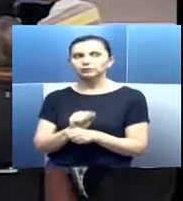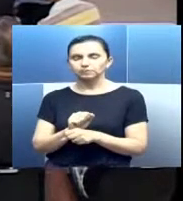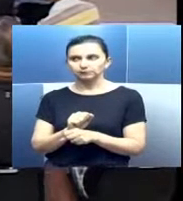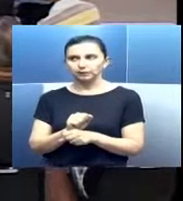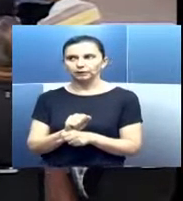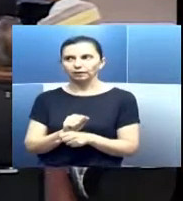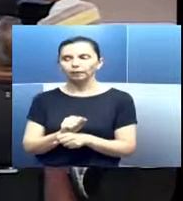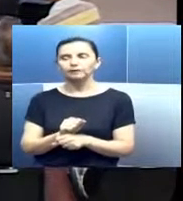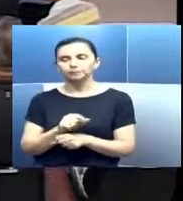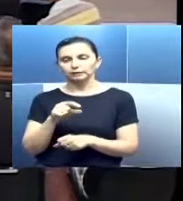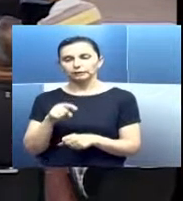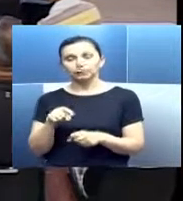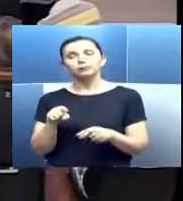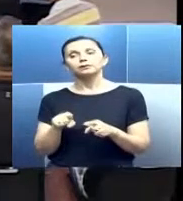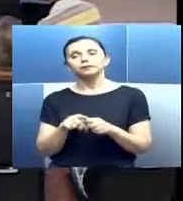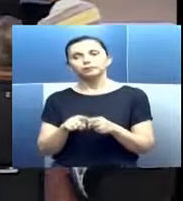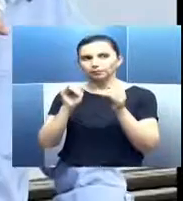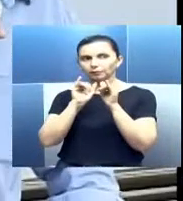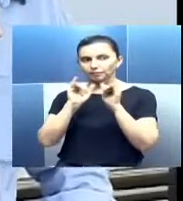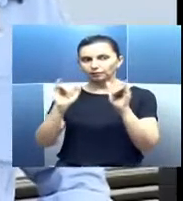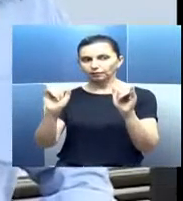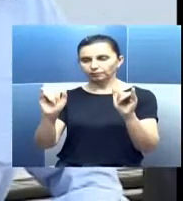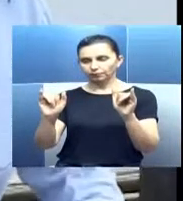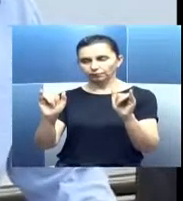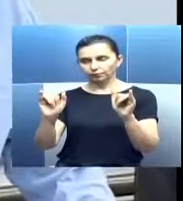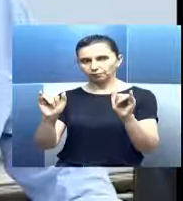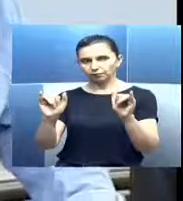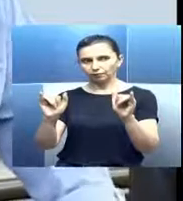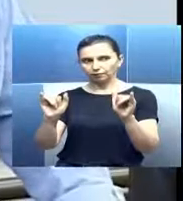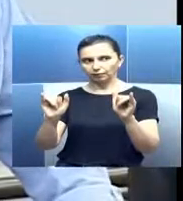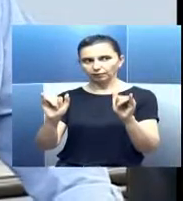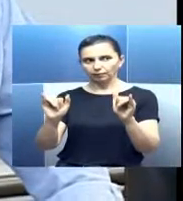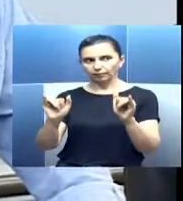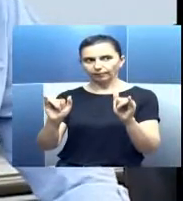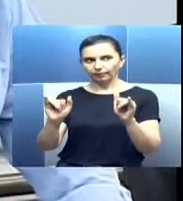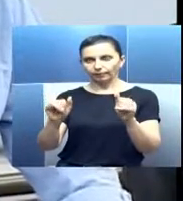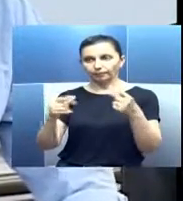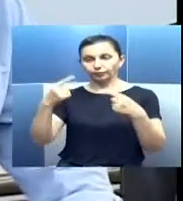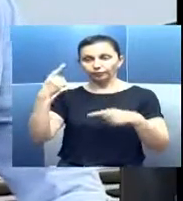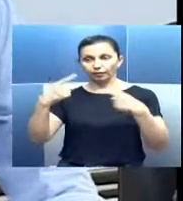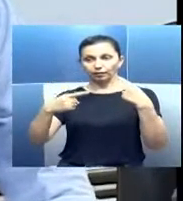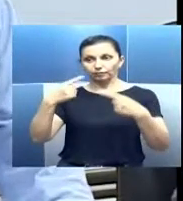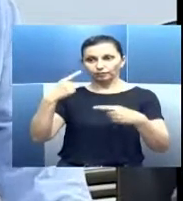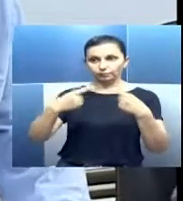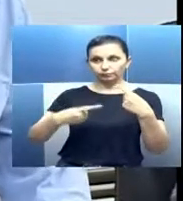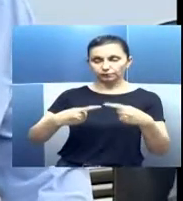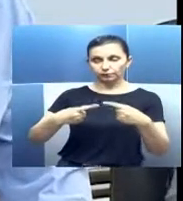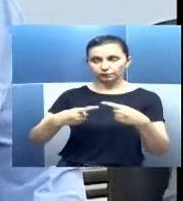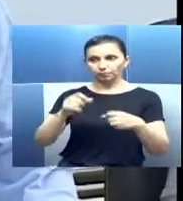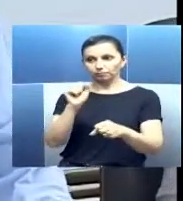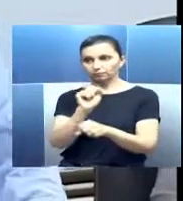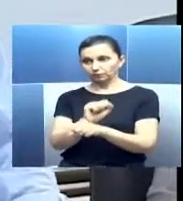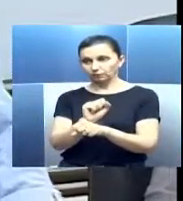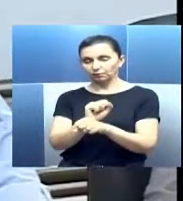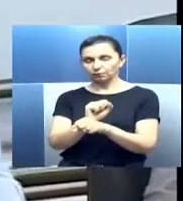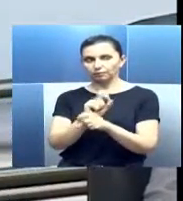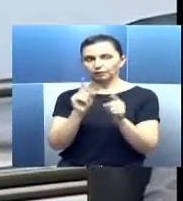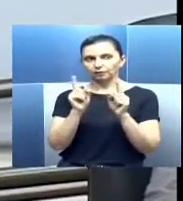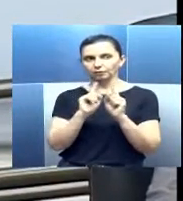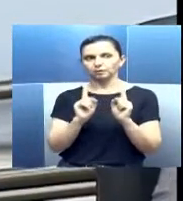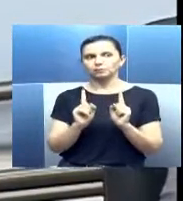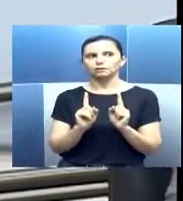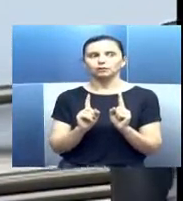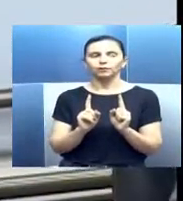a queda na arrecadação do município não está parado essa discussão os levantamento do índice